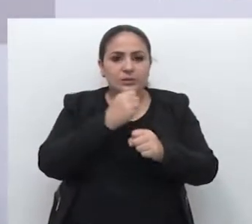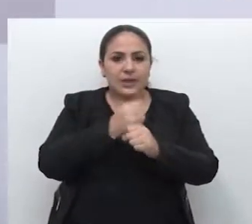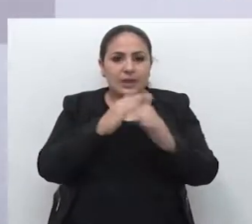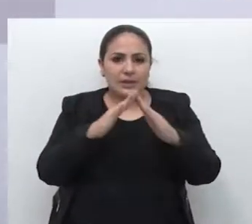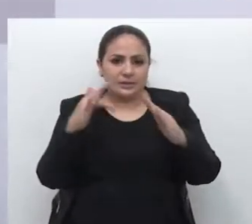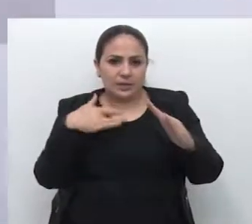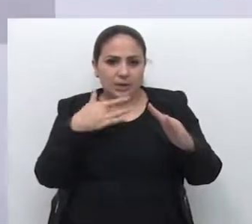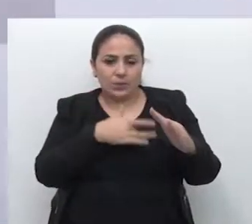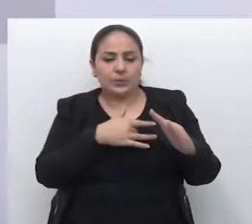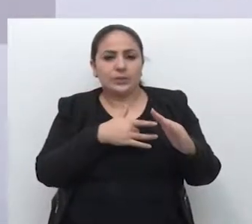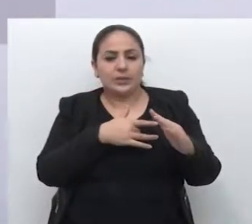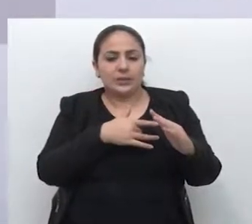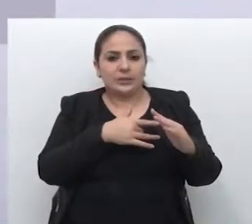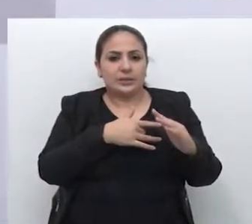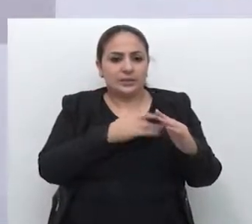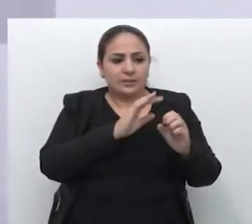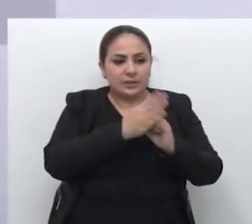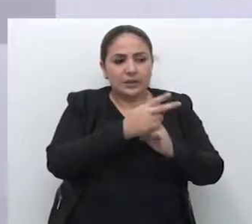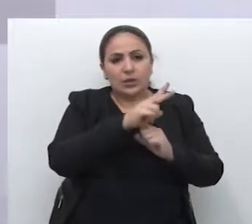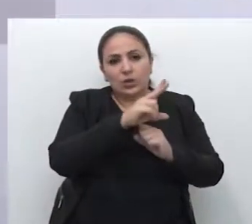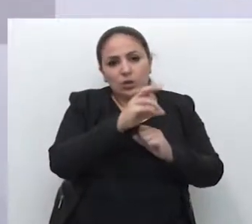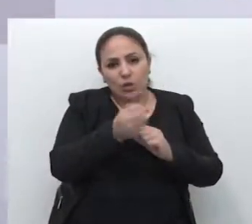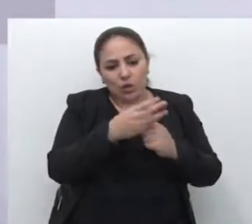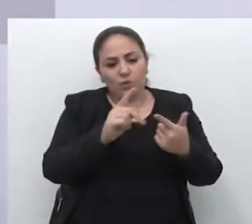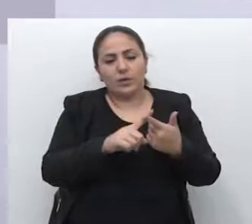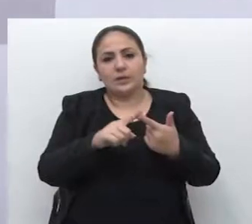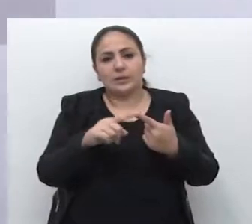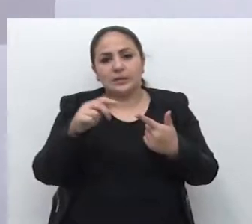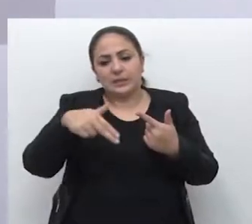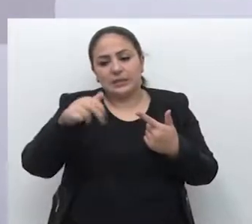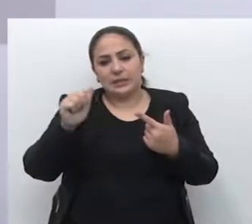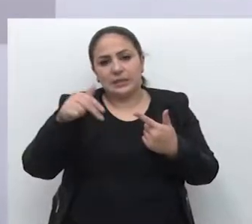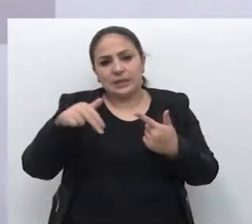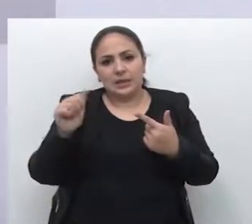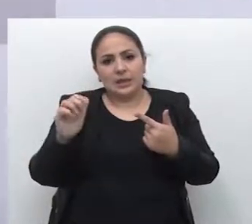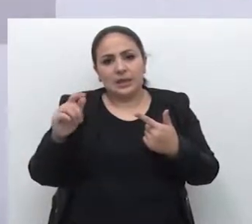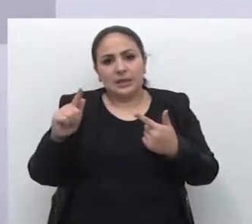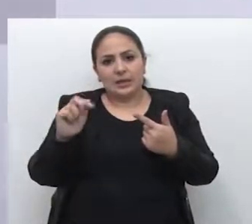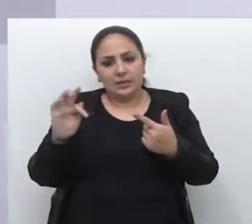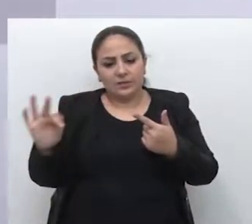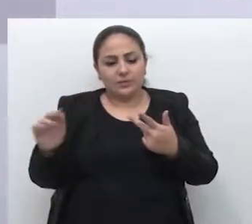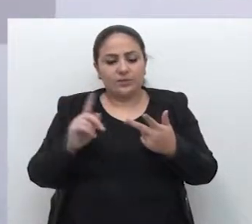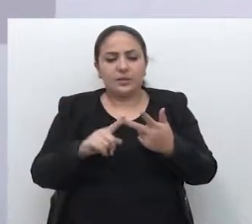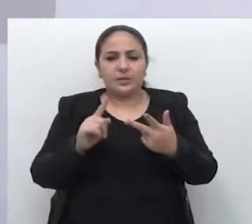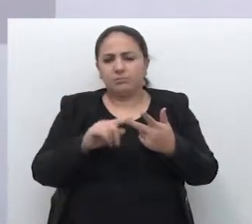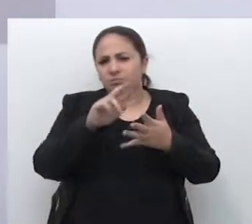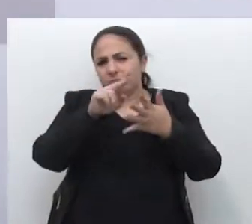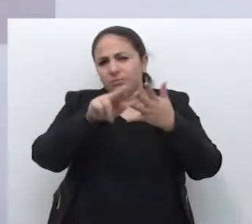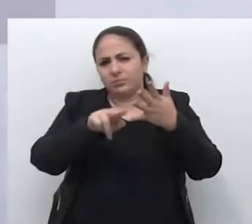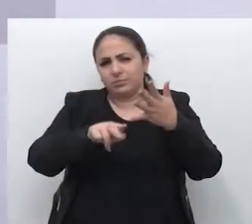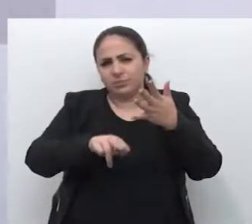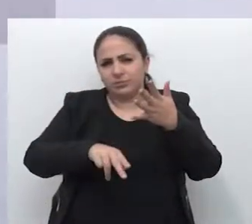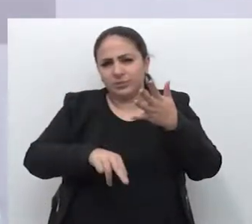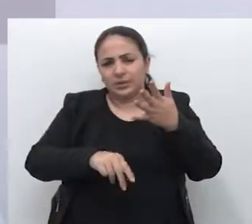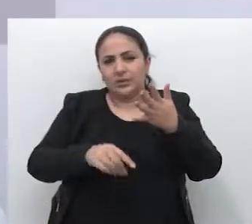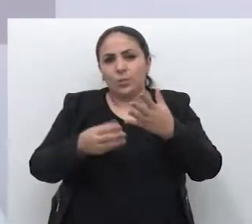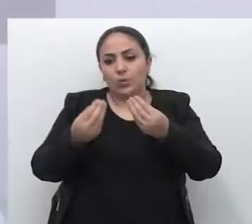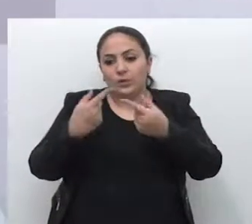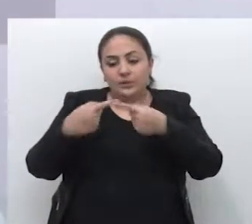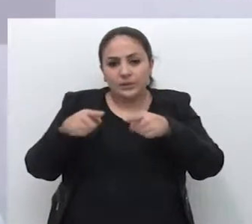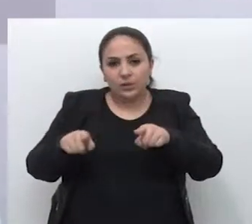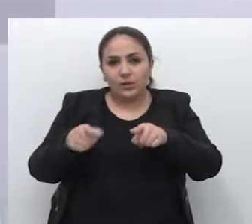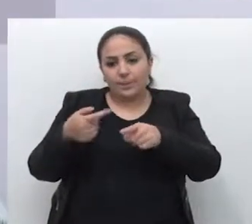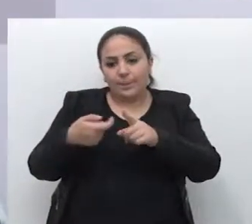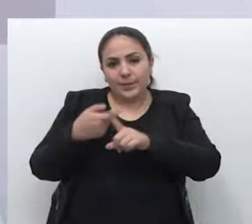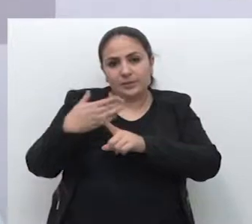Vila Nova, a UBS na Vila União, a UBS na Nenê Grefe, a UBS na Jerônimo Coelho, a UBS no Adolfo Groto, que vai ser inaugurado nos